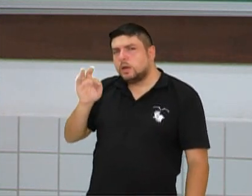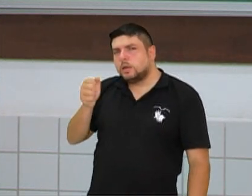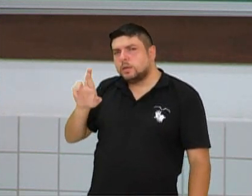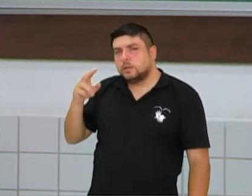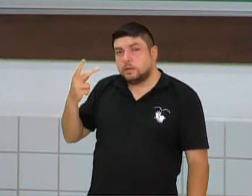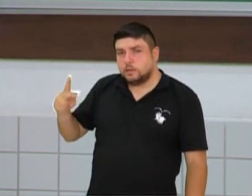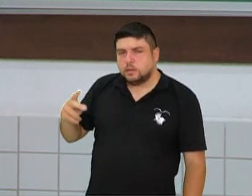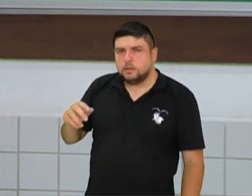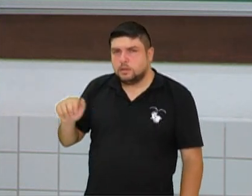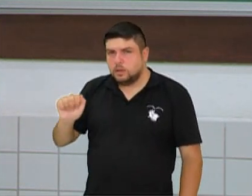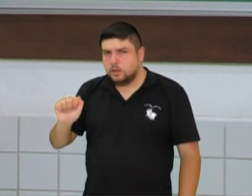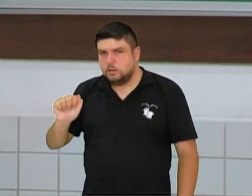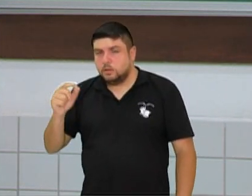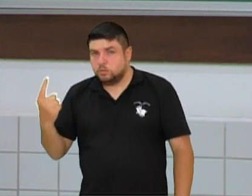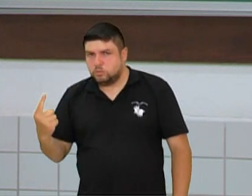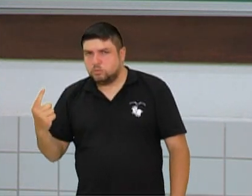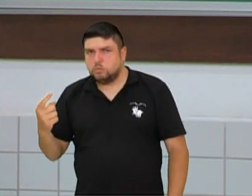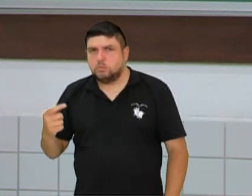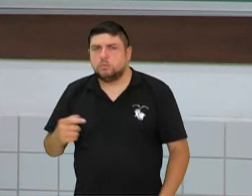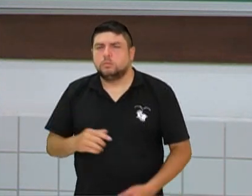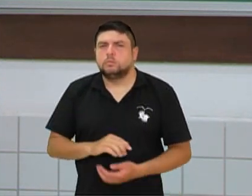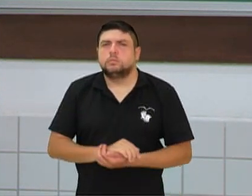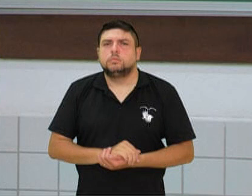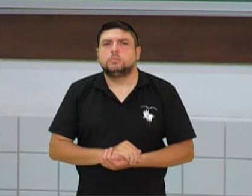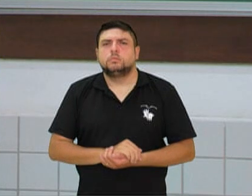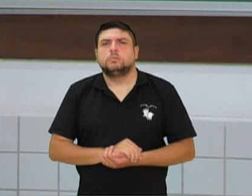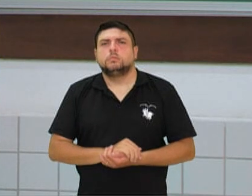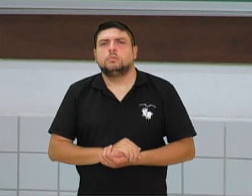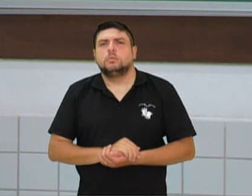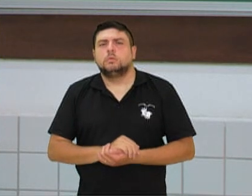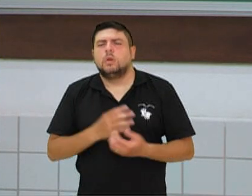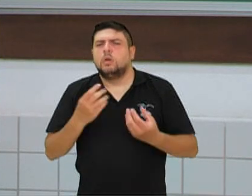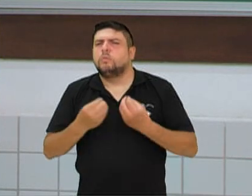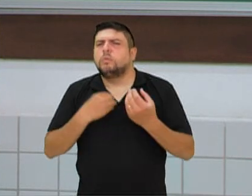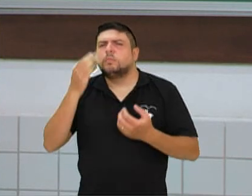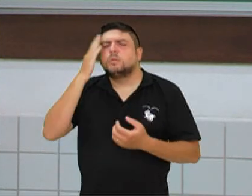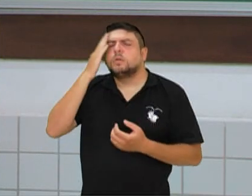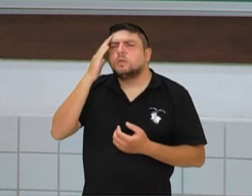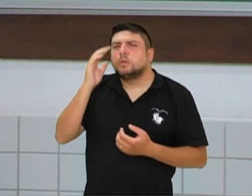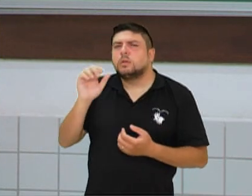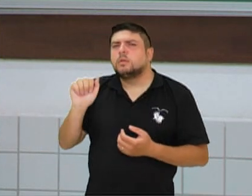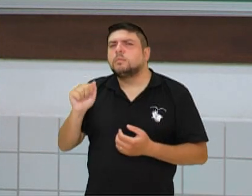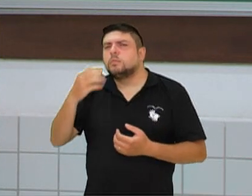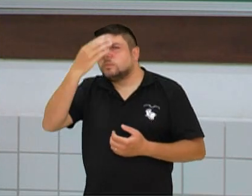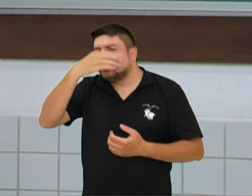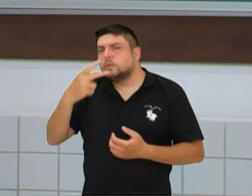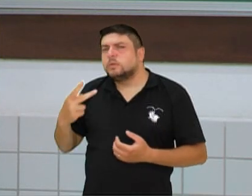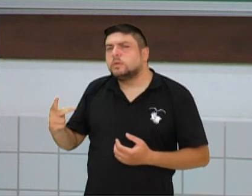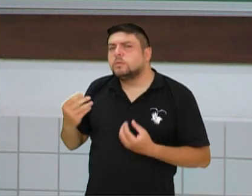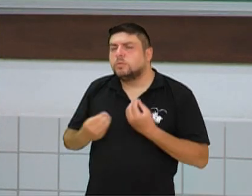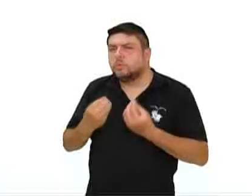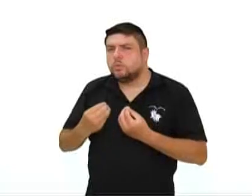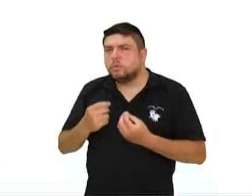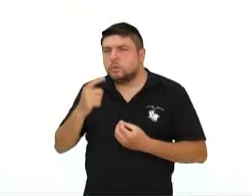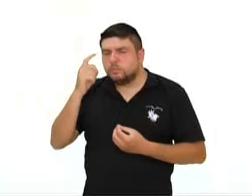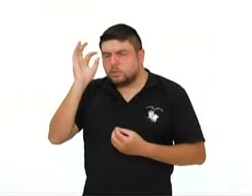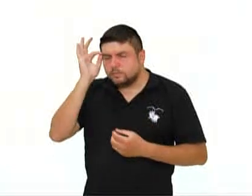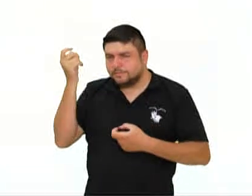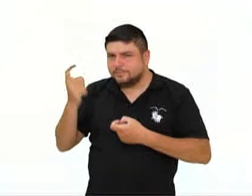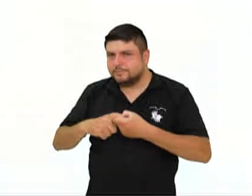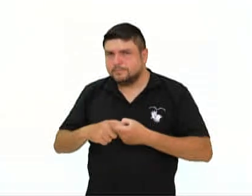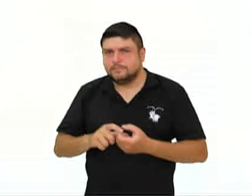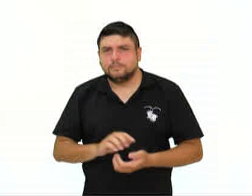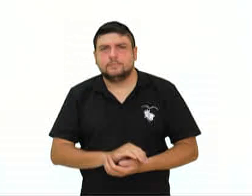tem um Abelardo II, tá? Por isso que ele é 1. Como que você consegue comprovar como que é o caráter dele? Pensa lá um pouquinho e já